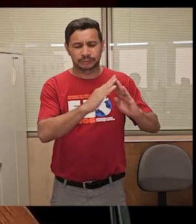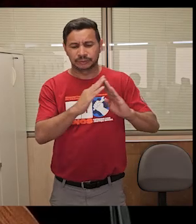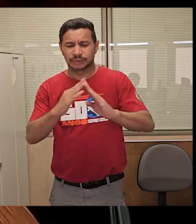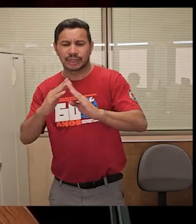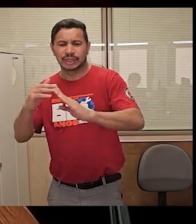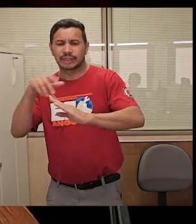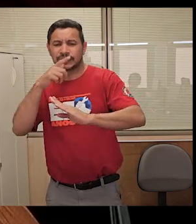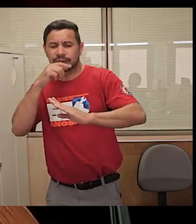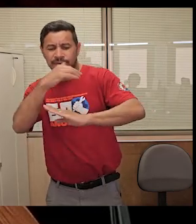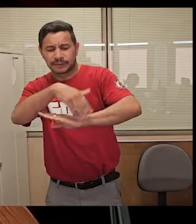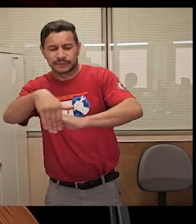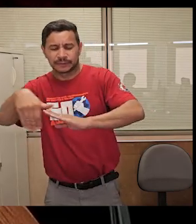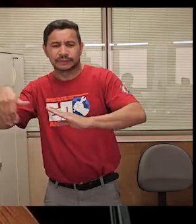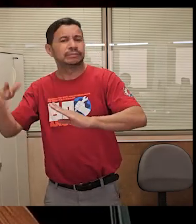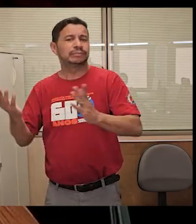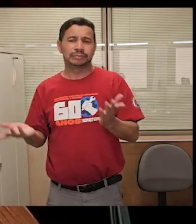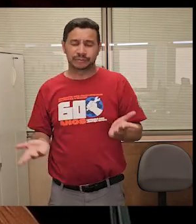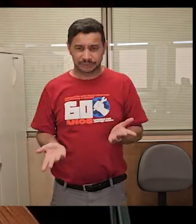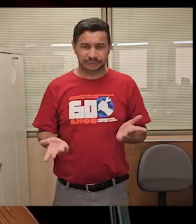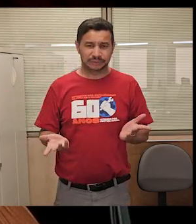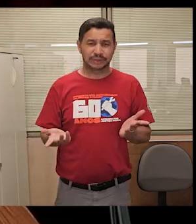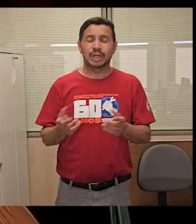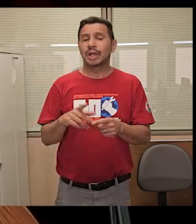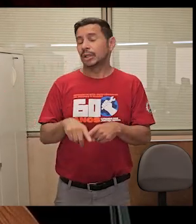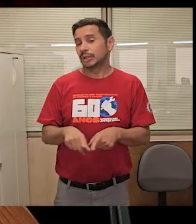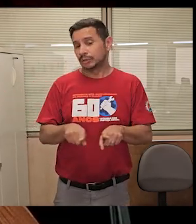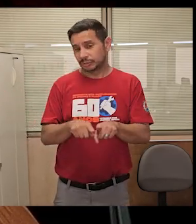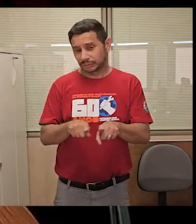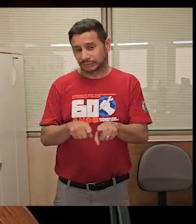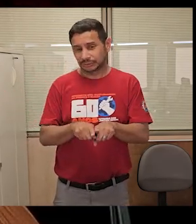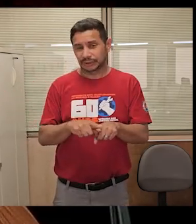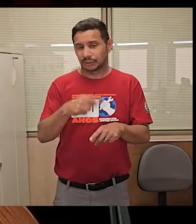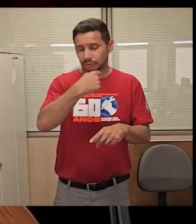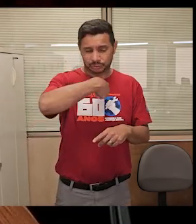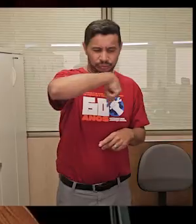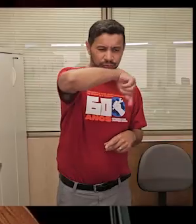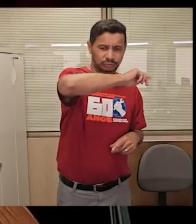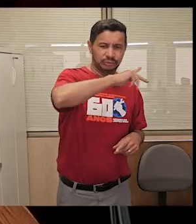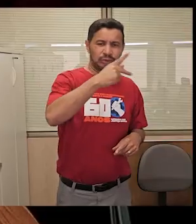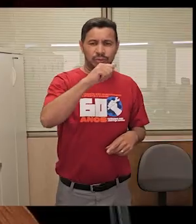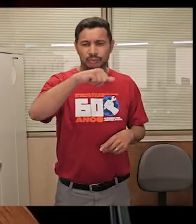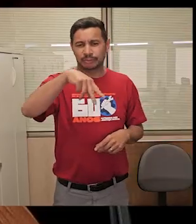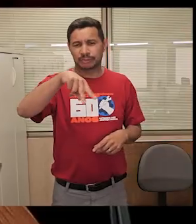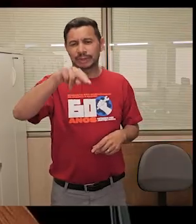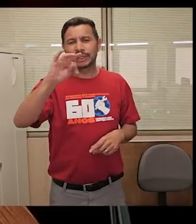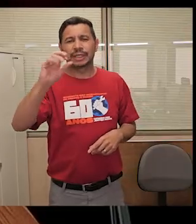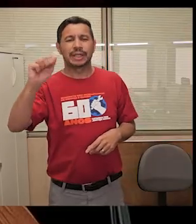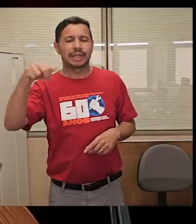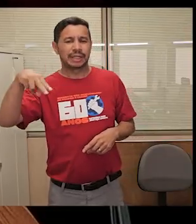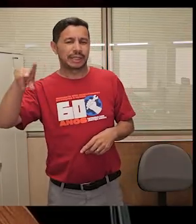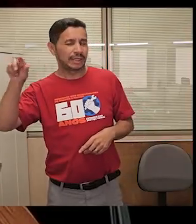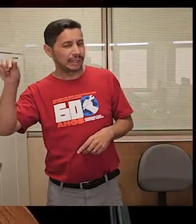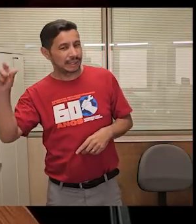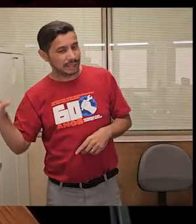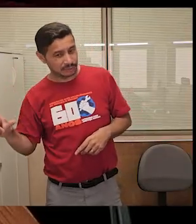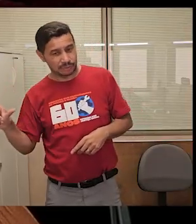né? Não há pouco tempo nós tivemos na região Pantanal e Amazônica uma seca